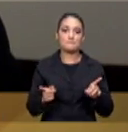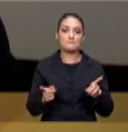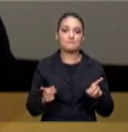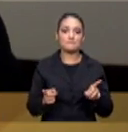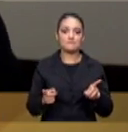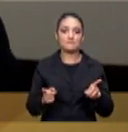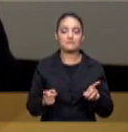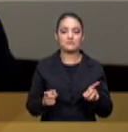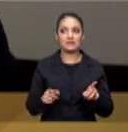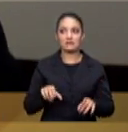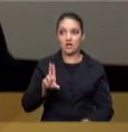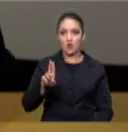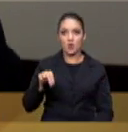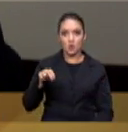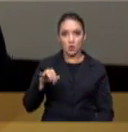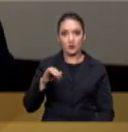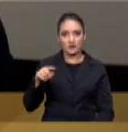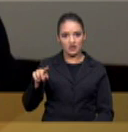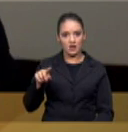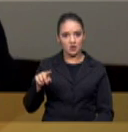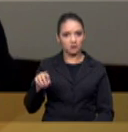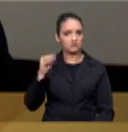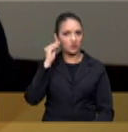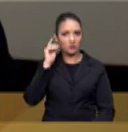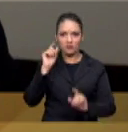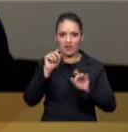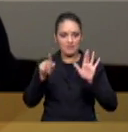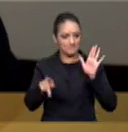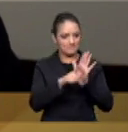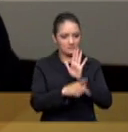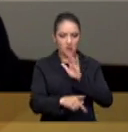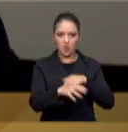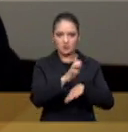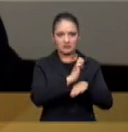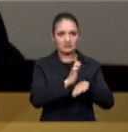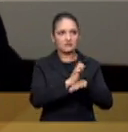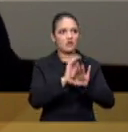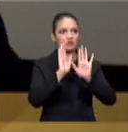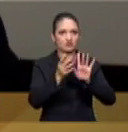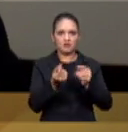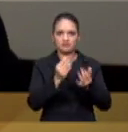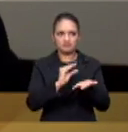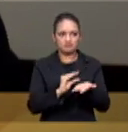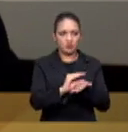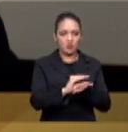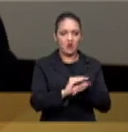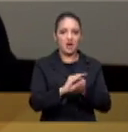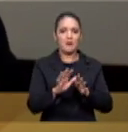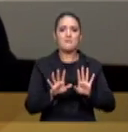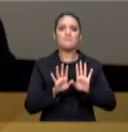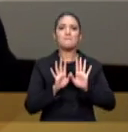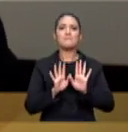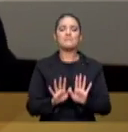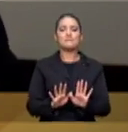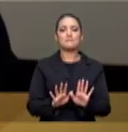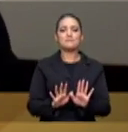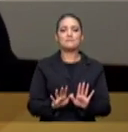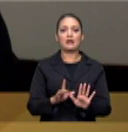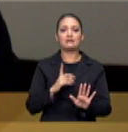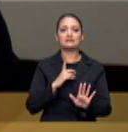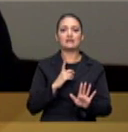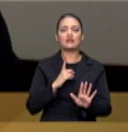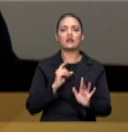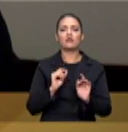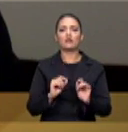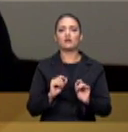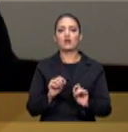da União era de pertencer aos estados. A partir dessa consulta, a